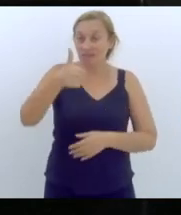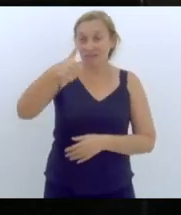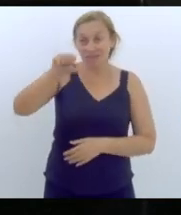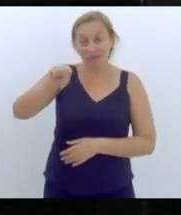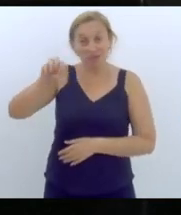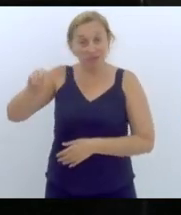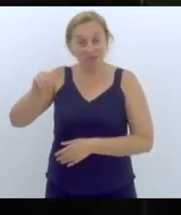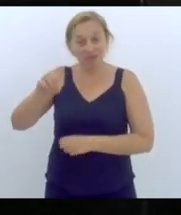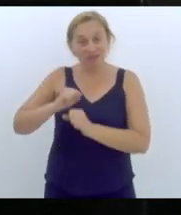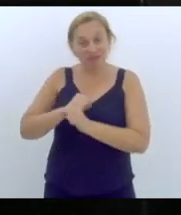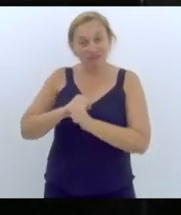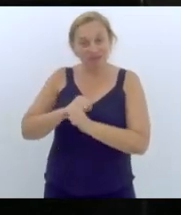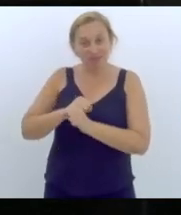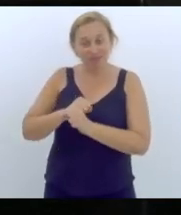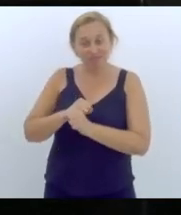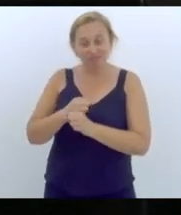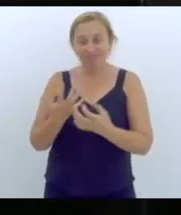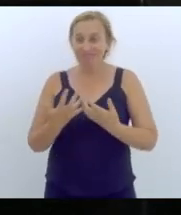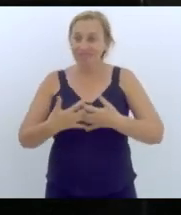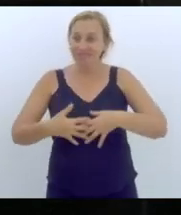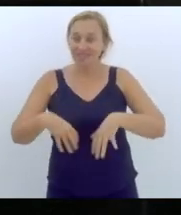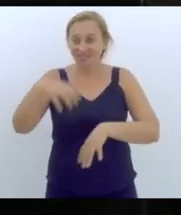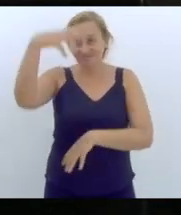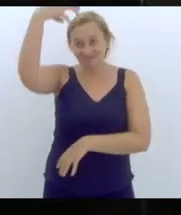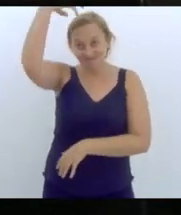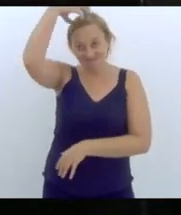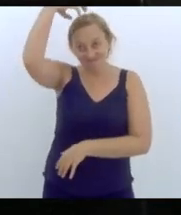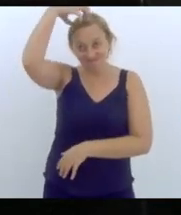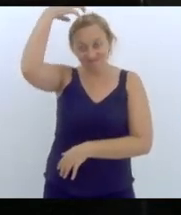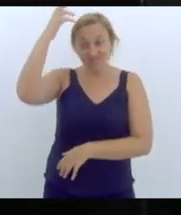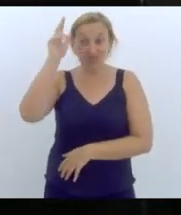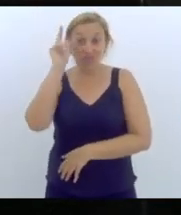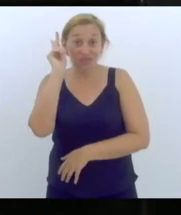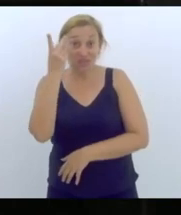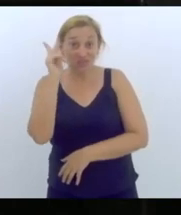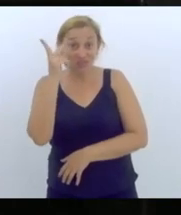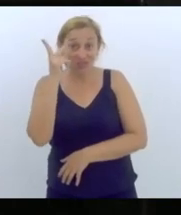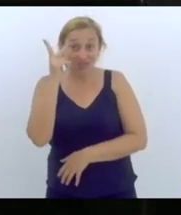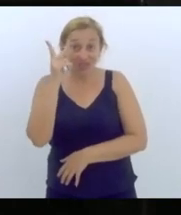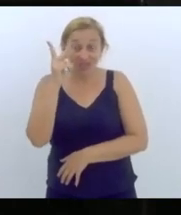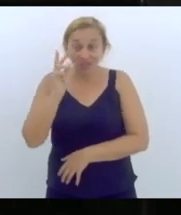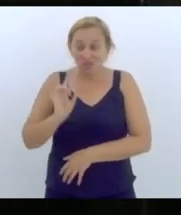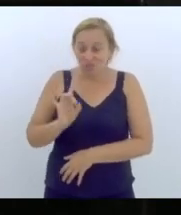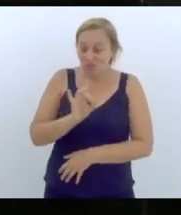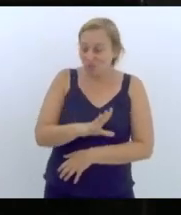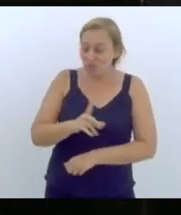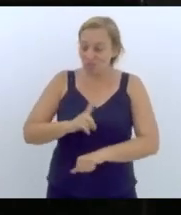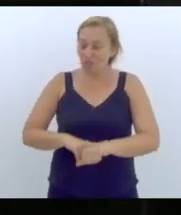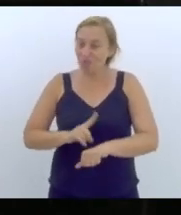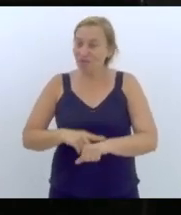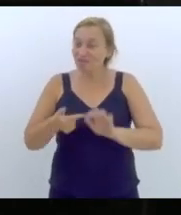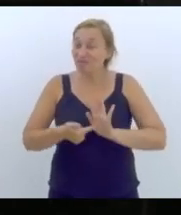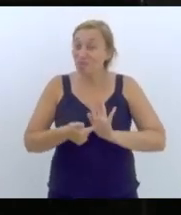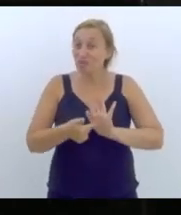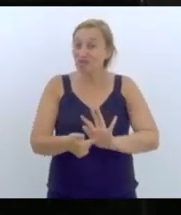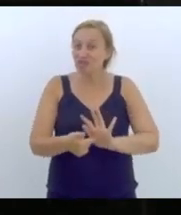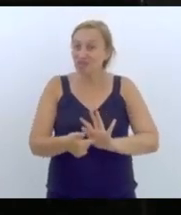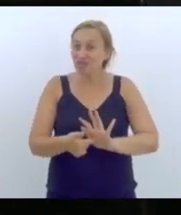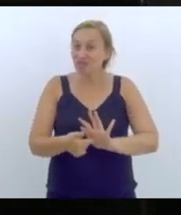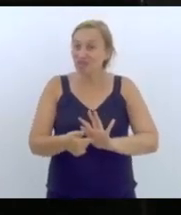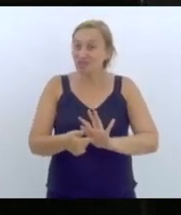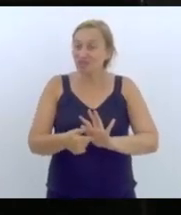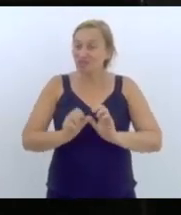180 anos, uma cidade imperial, histórica, e que nos últimos tempos vem mostrando a